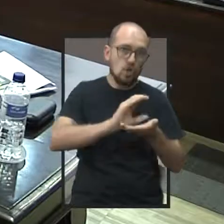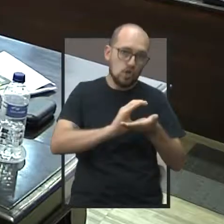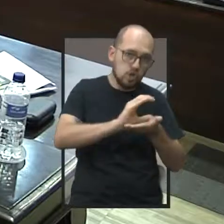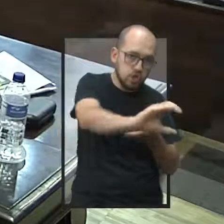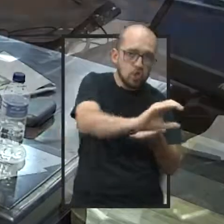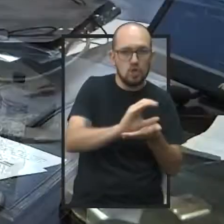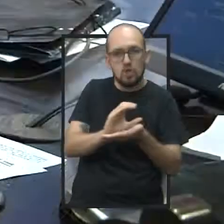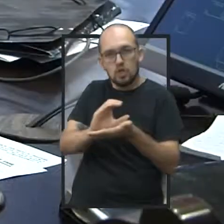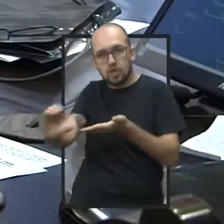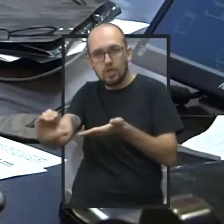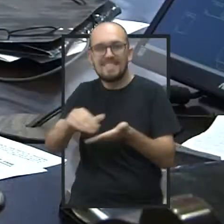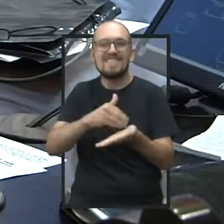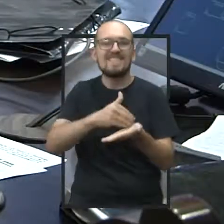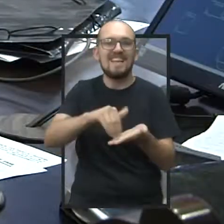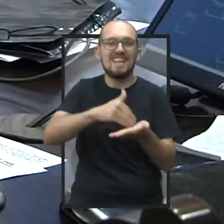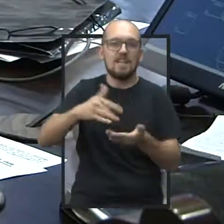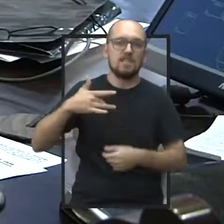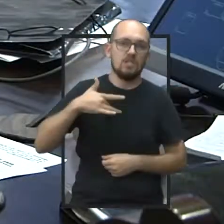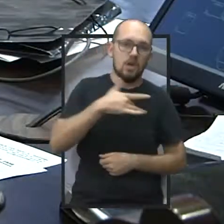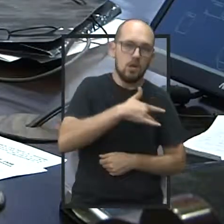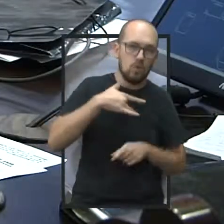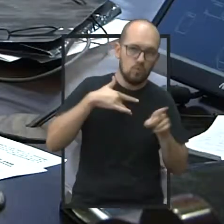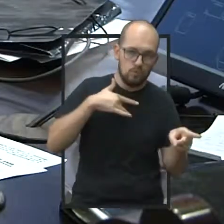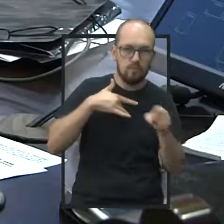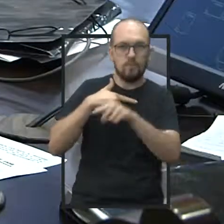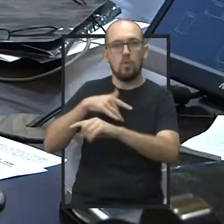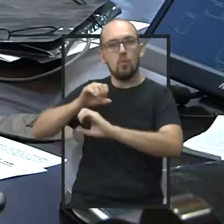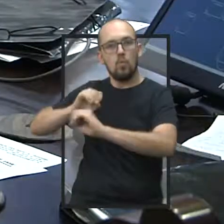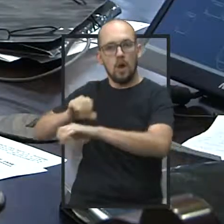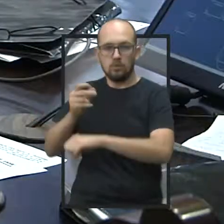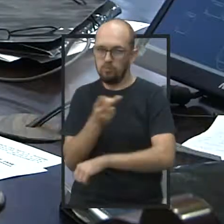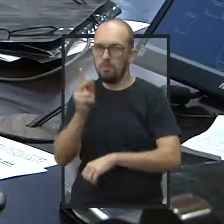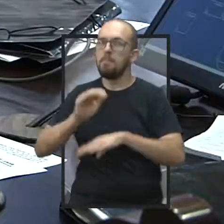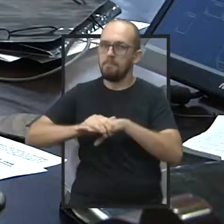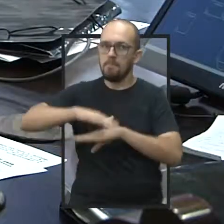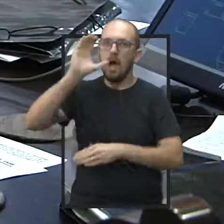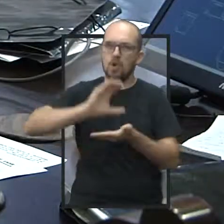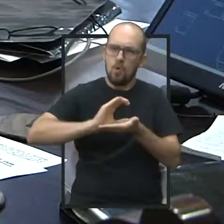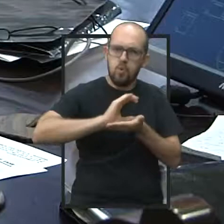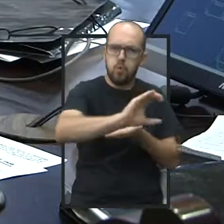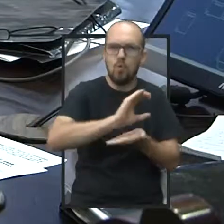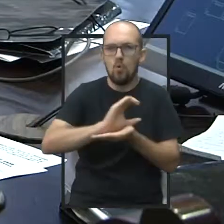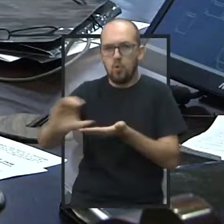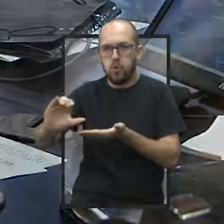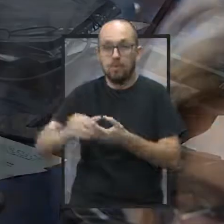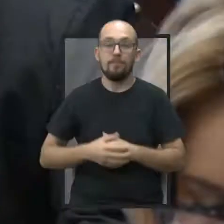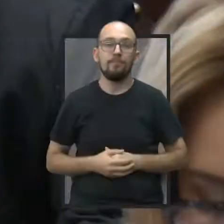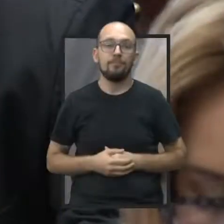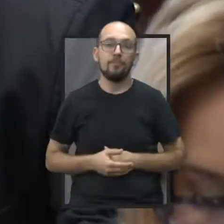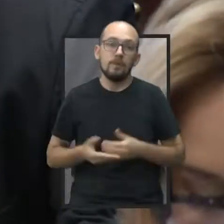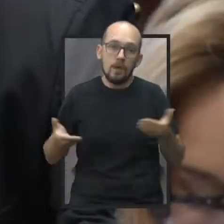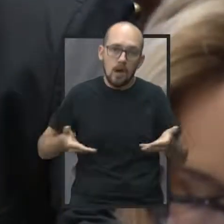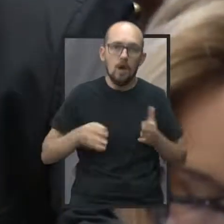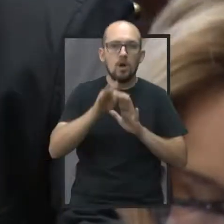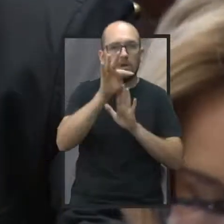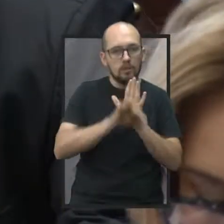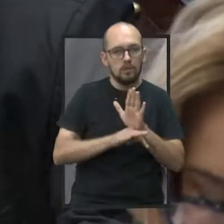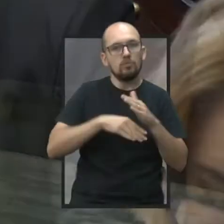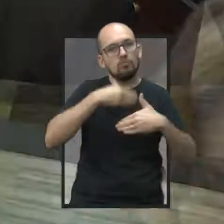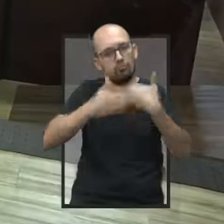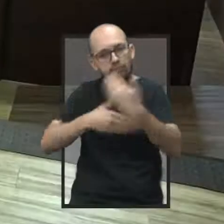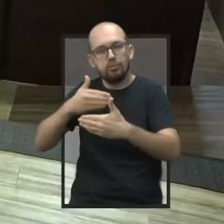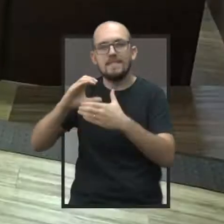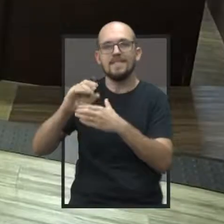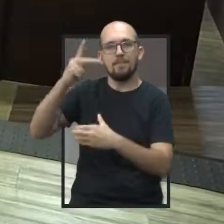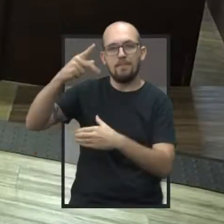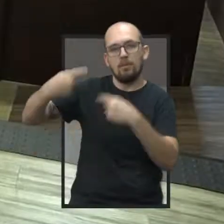Saúde e da Educação são as pastas com os maiores orçamentos. O texto agora segue para análise das comissões